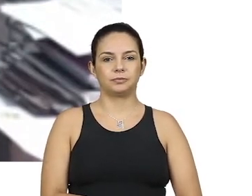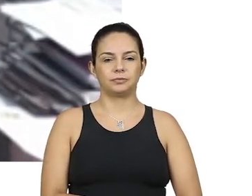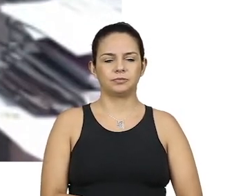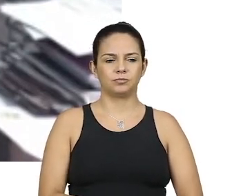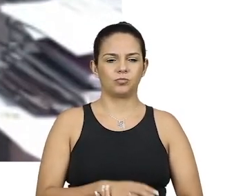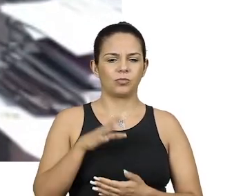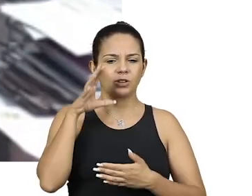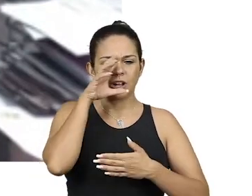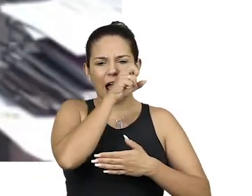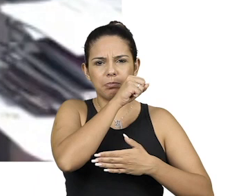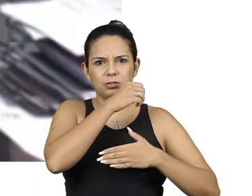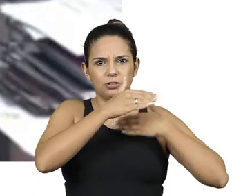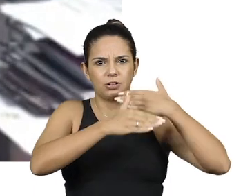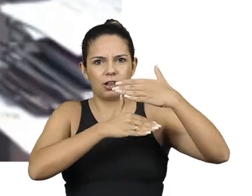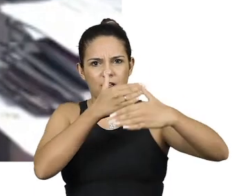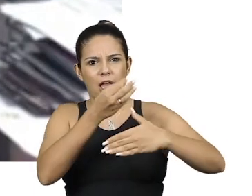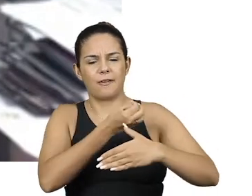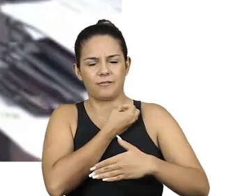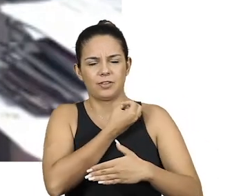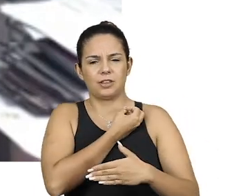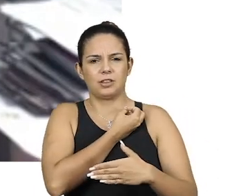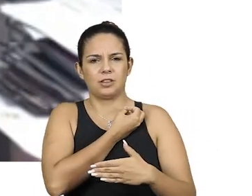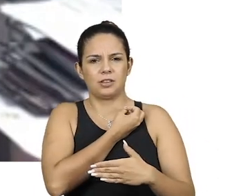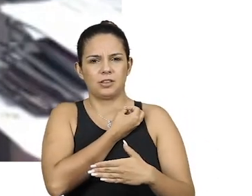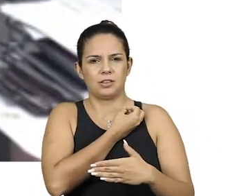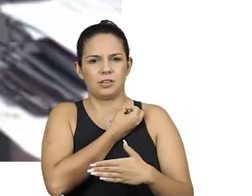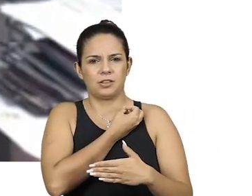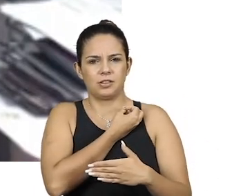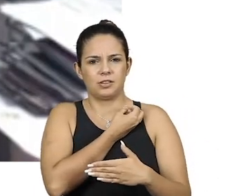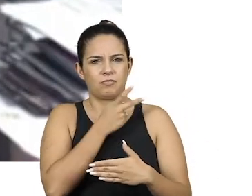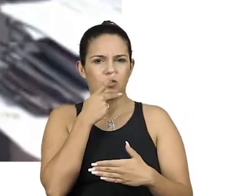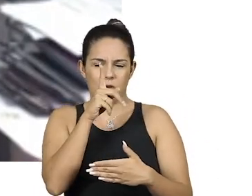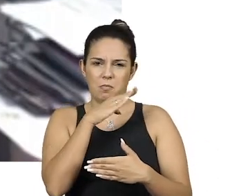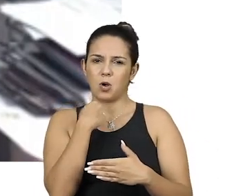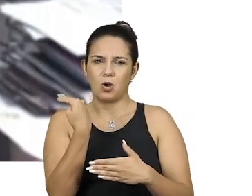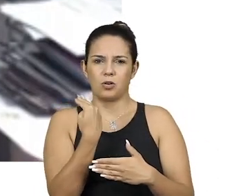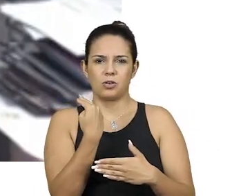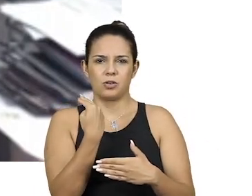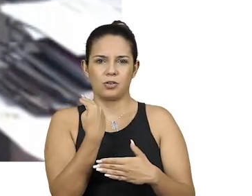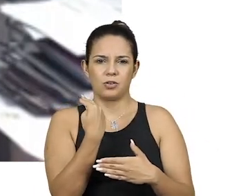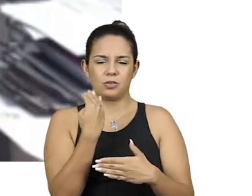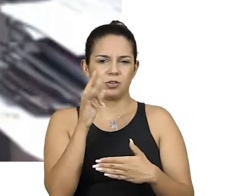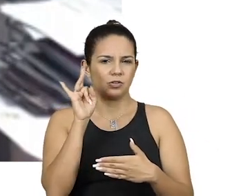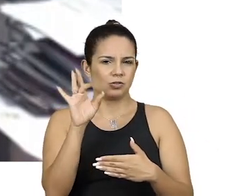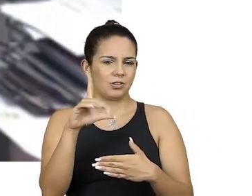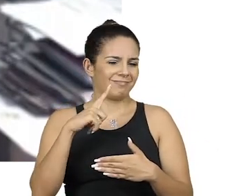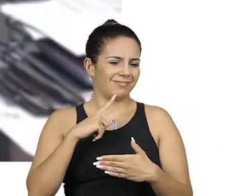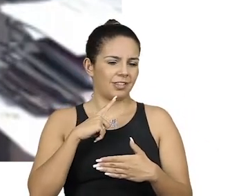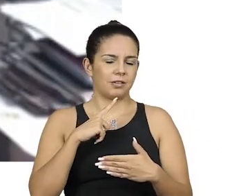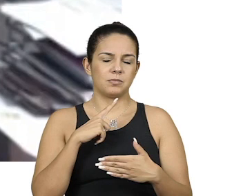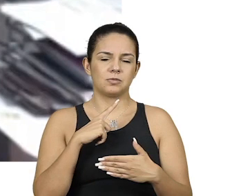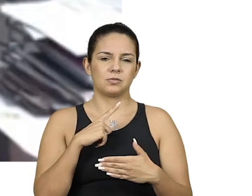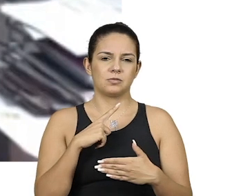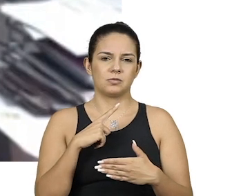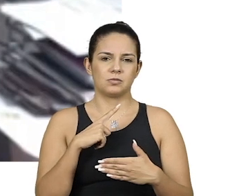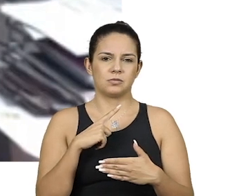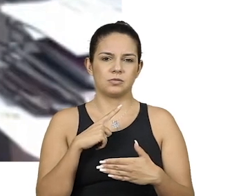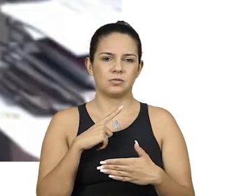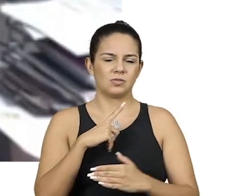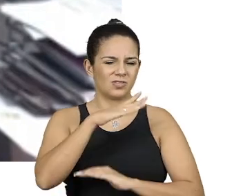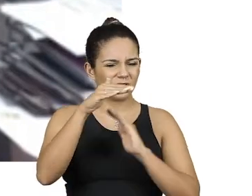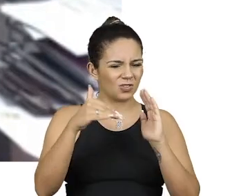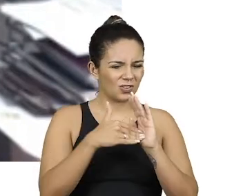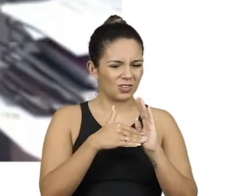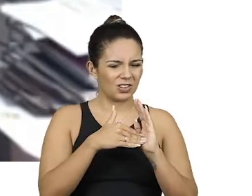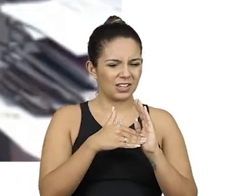Tão passageira a vida, o que você falou de morte, e é só o que temos. E